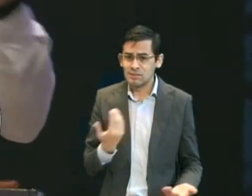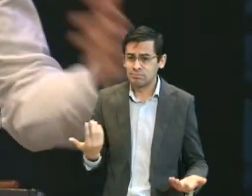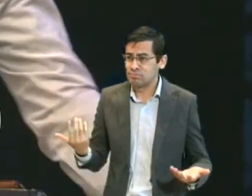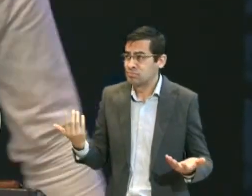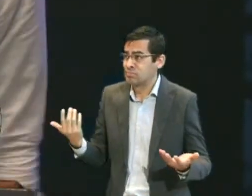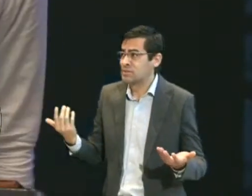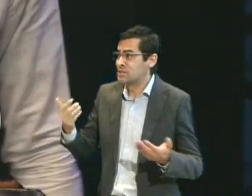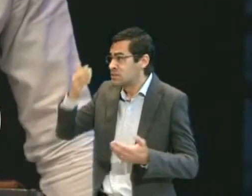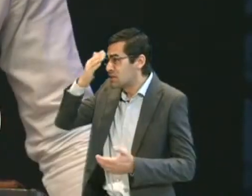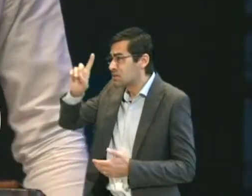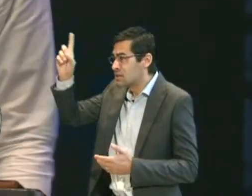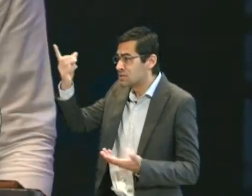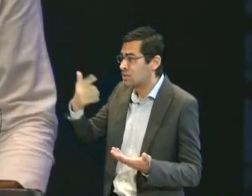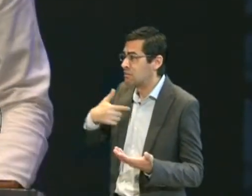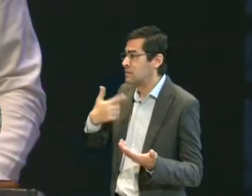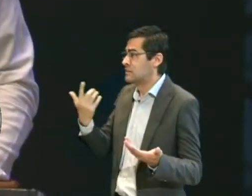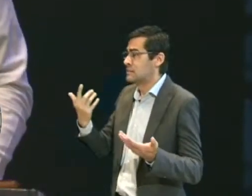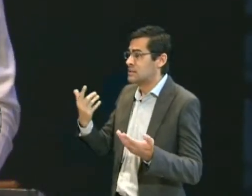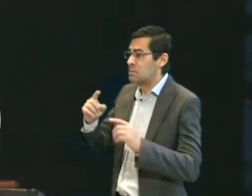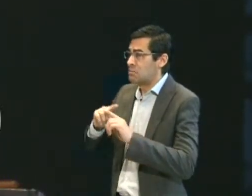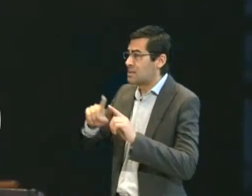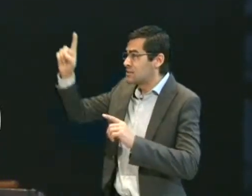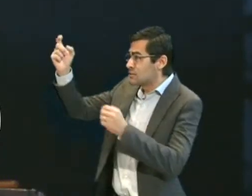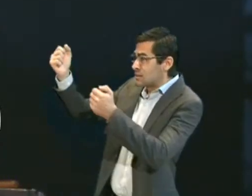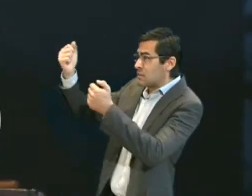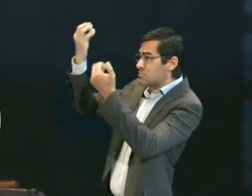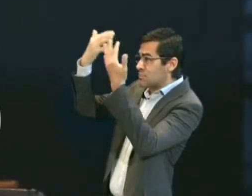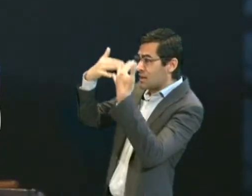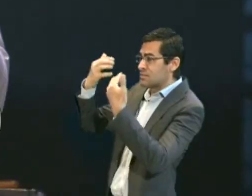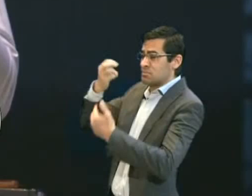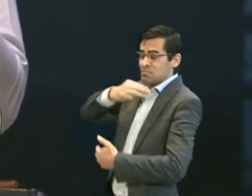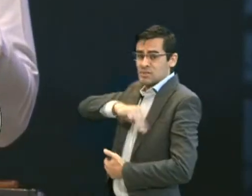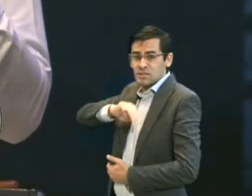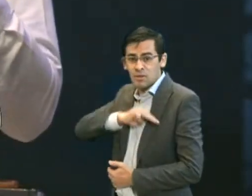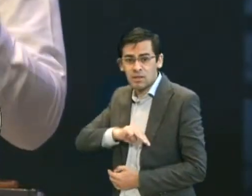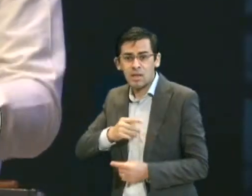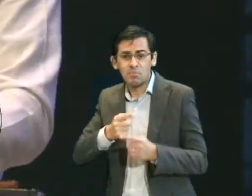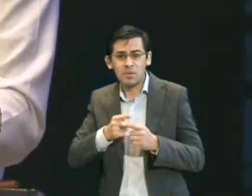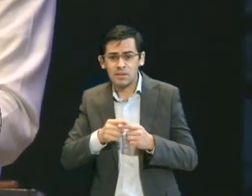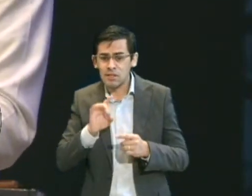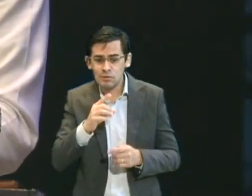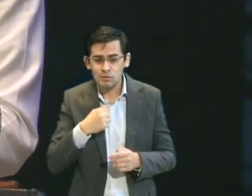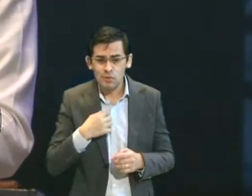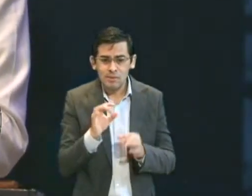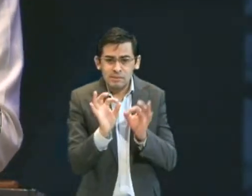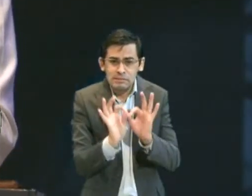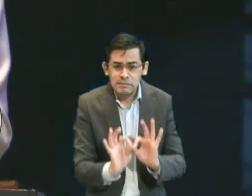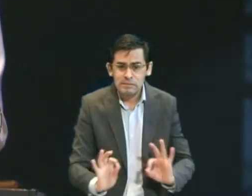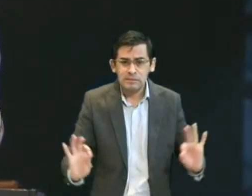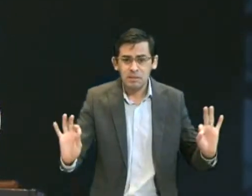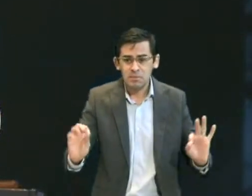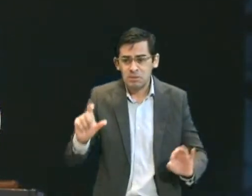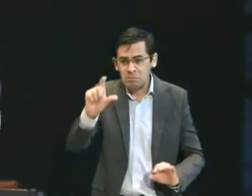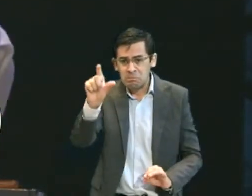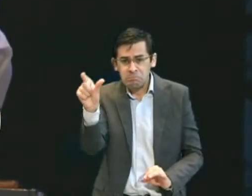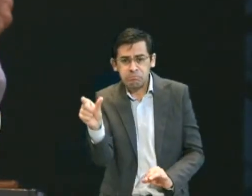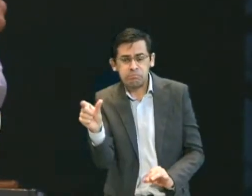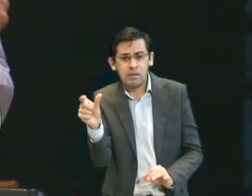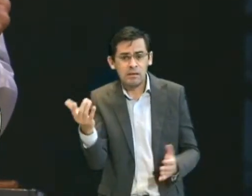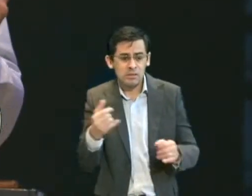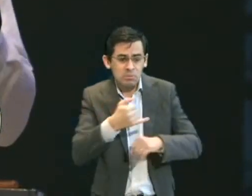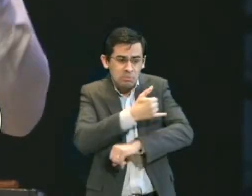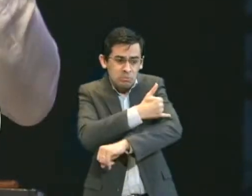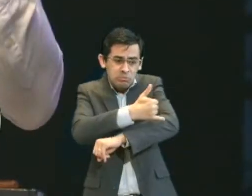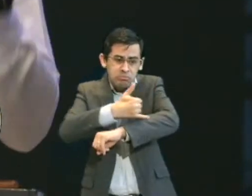toda a fidelidade que tens usado para com teu servo, pois com apenas o meu cajado atravessei este Jordão, já